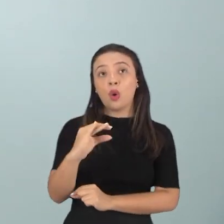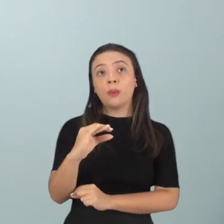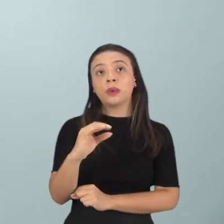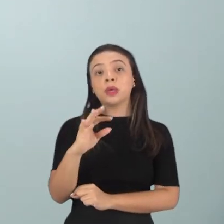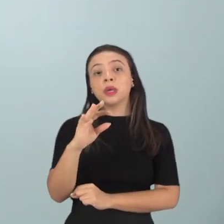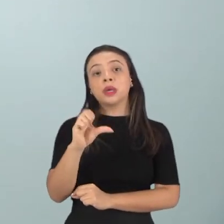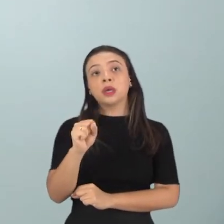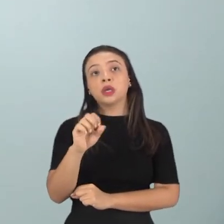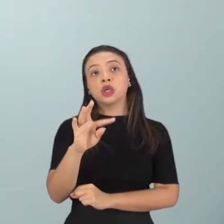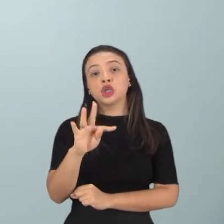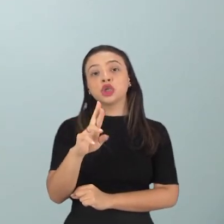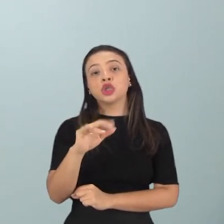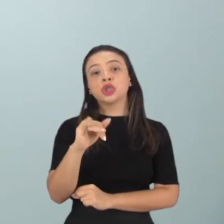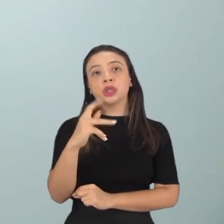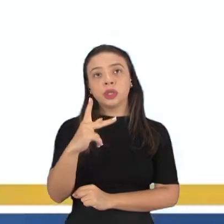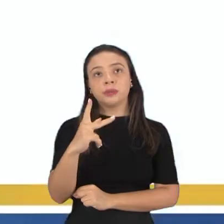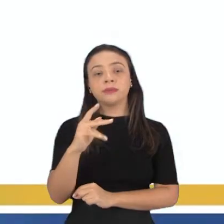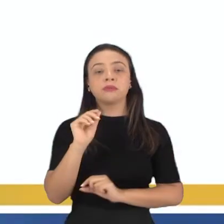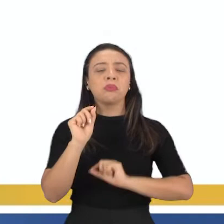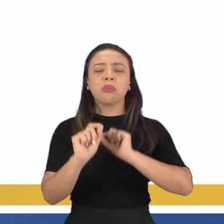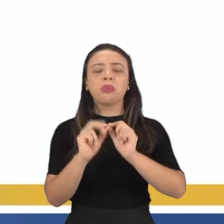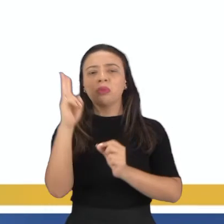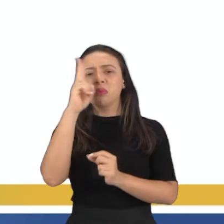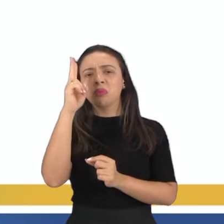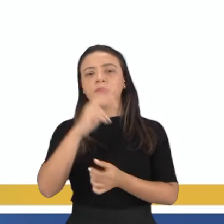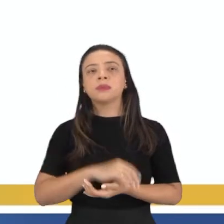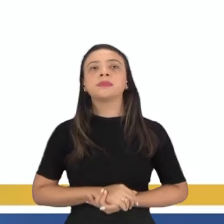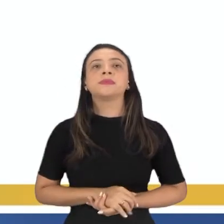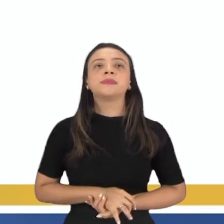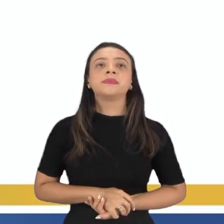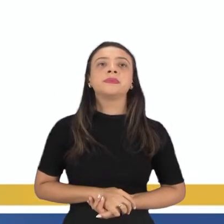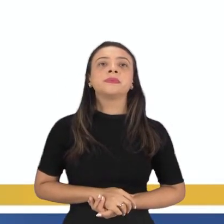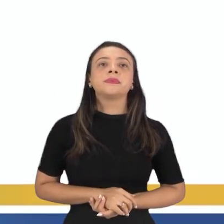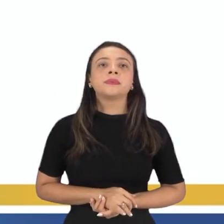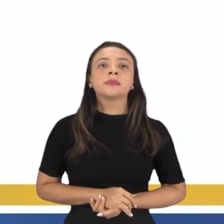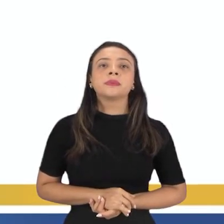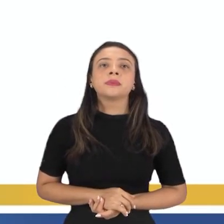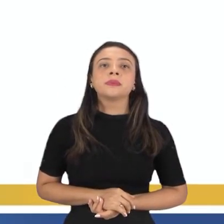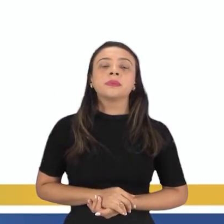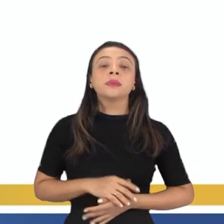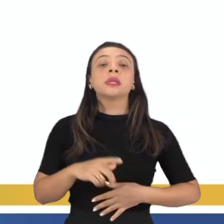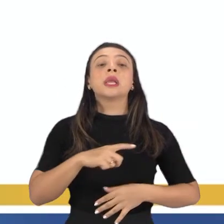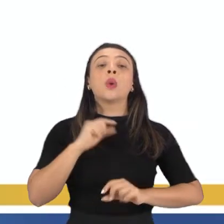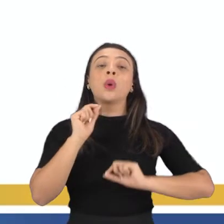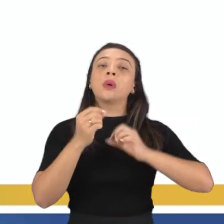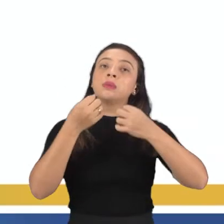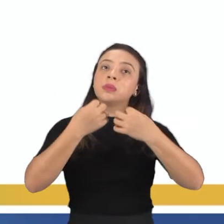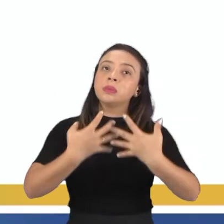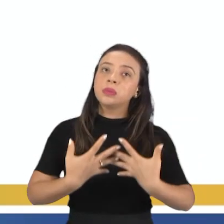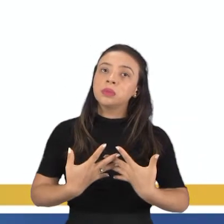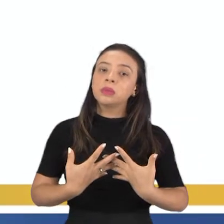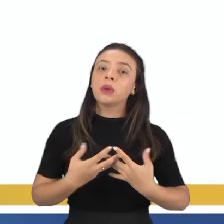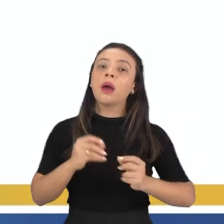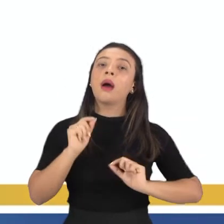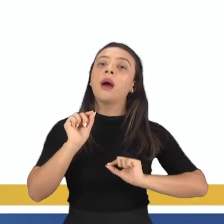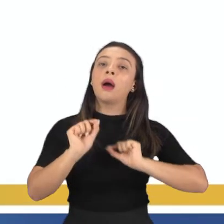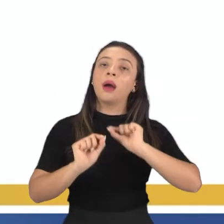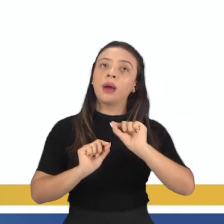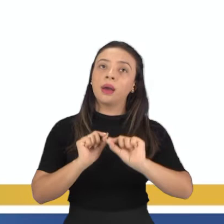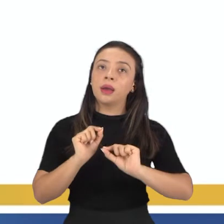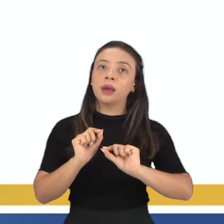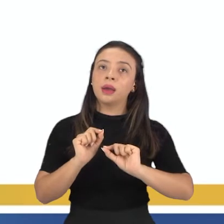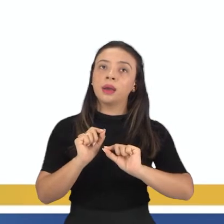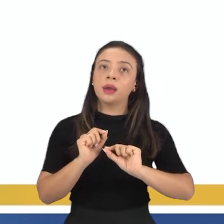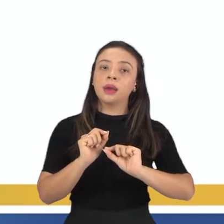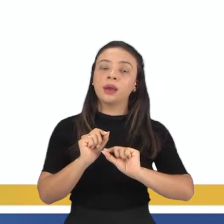tirinhas vamos relembrar o que que são as tirinhas bom então vocês aí a tirinha né E aí a gente tem explicação que o Comic strip no